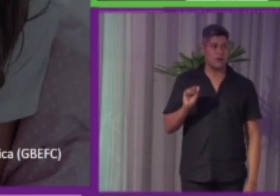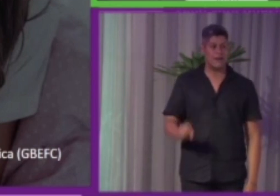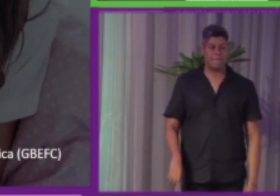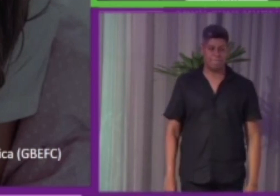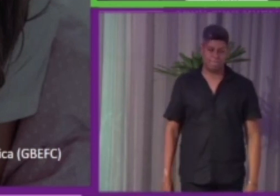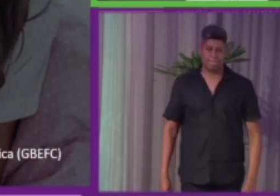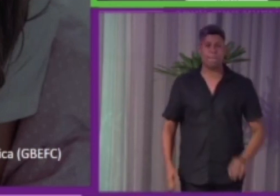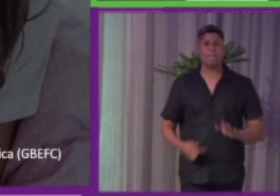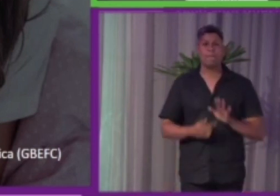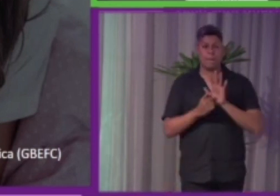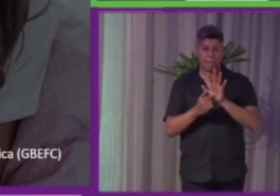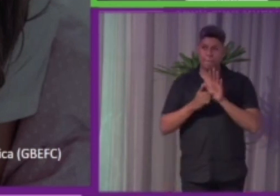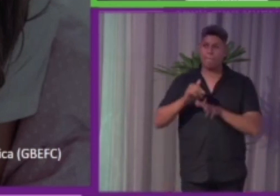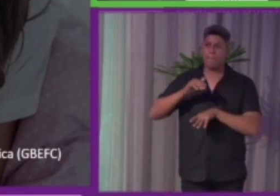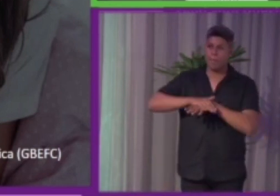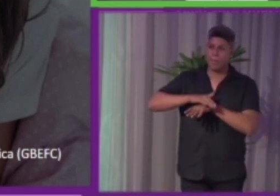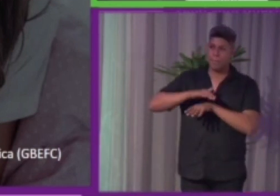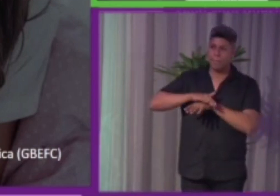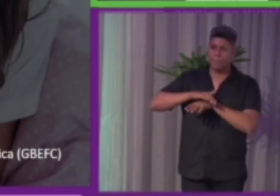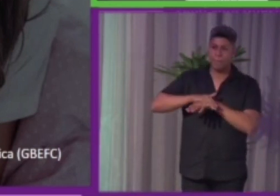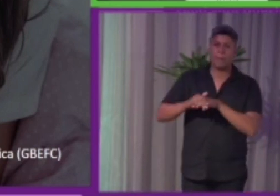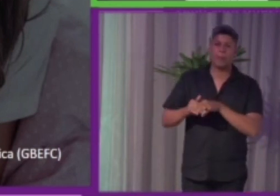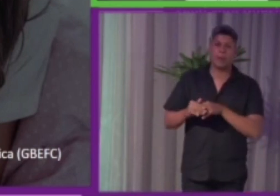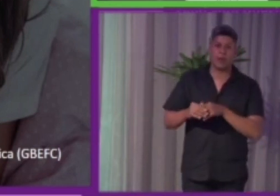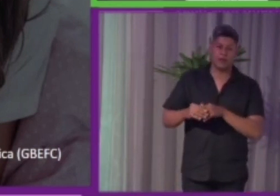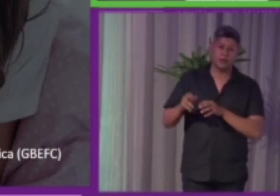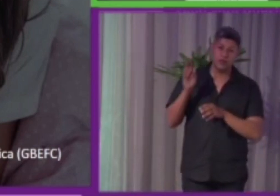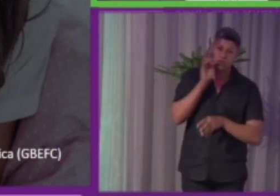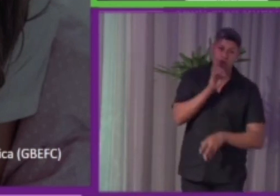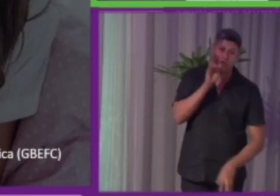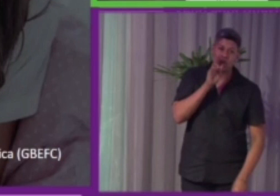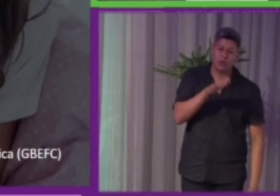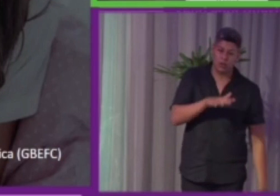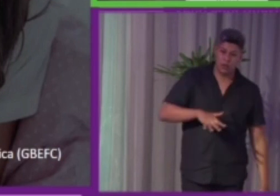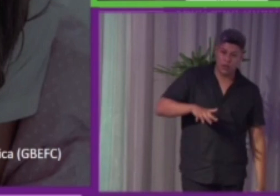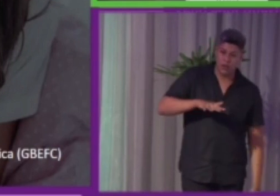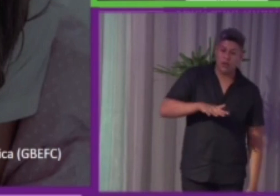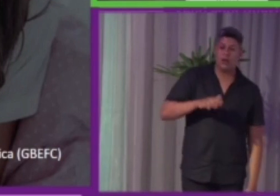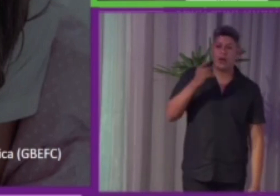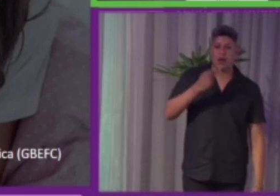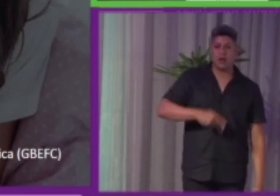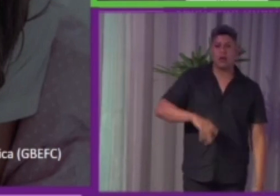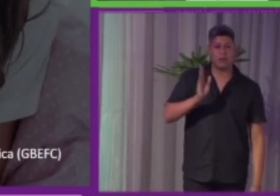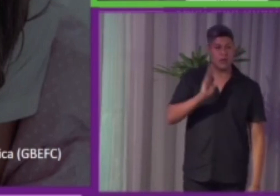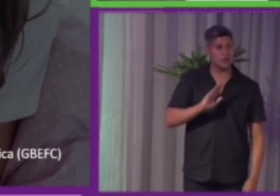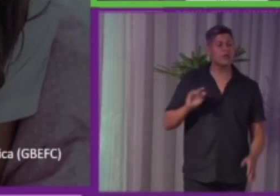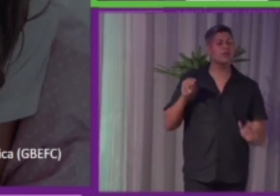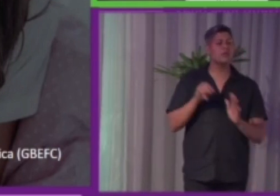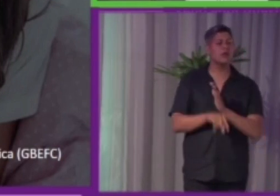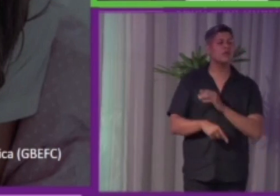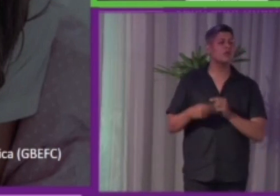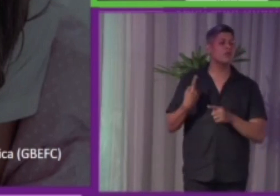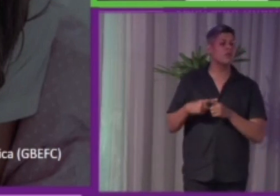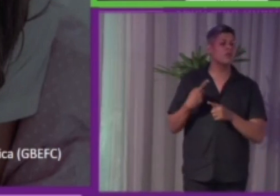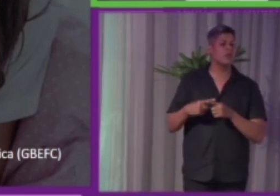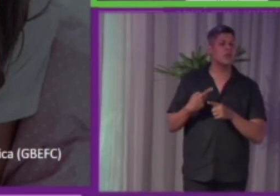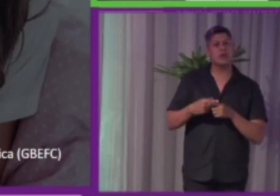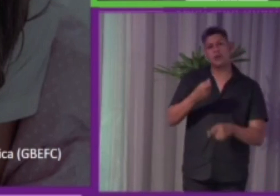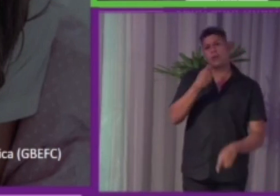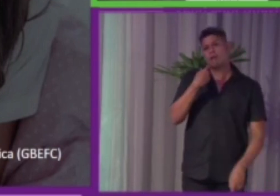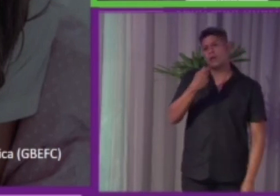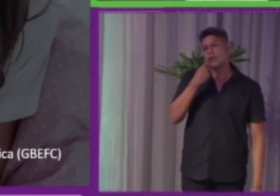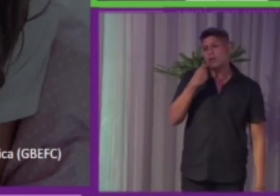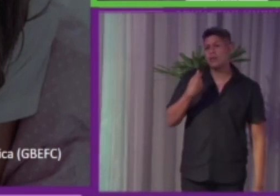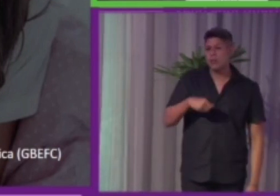uma apresentação que eu fiz contando um pouco a história e o cenário da fibrose cística no Brasil, com essa pergunta: por que o medicamento Tricafta deve ser